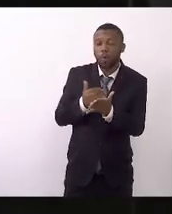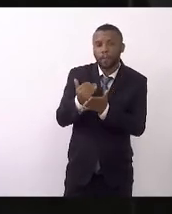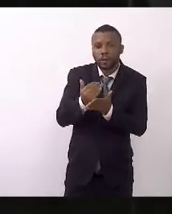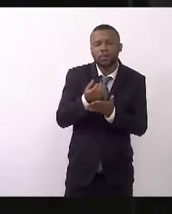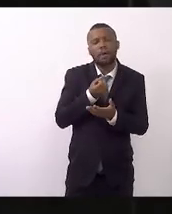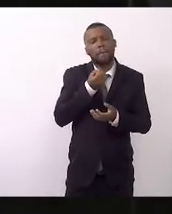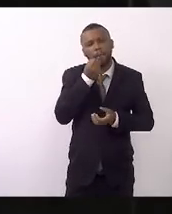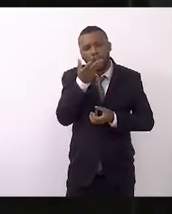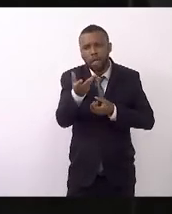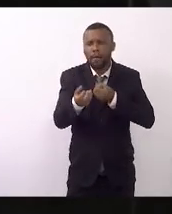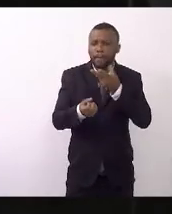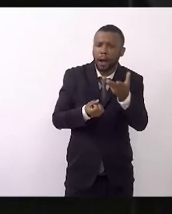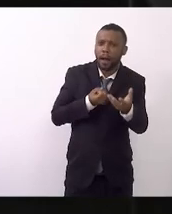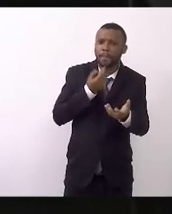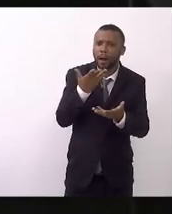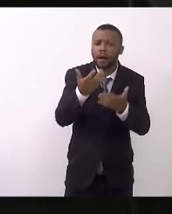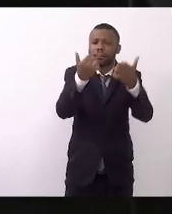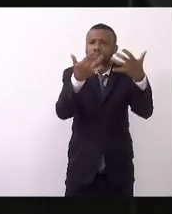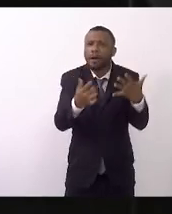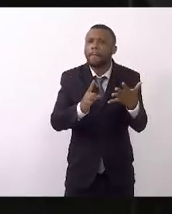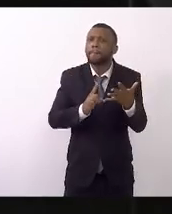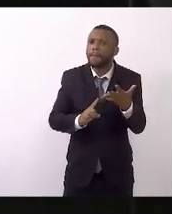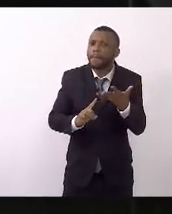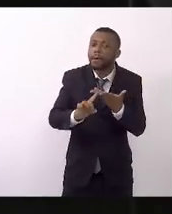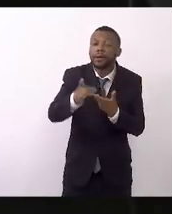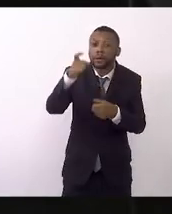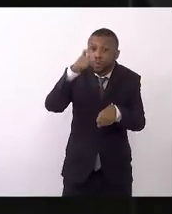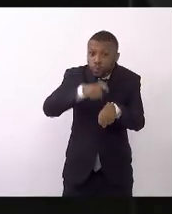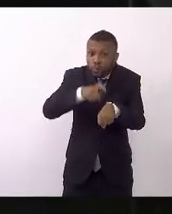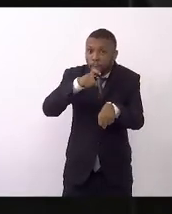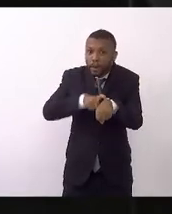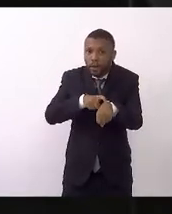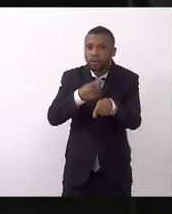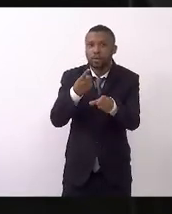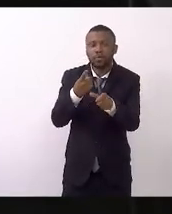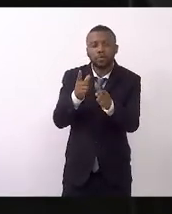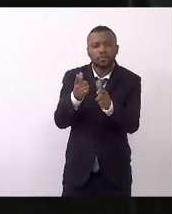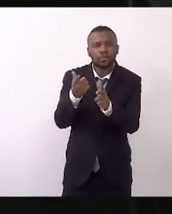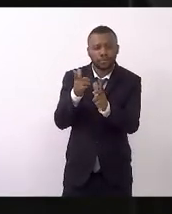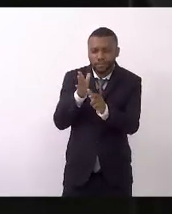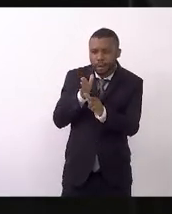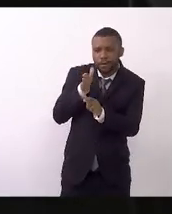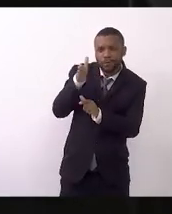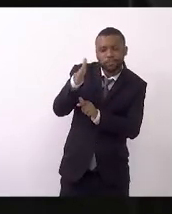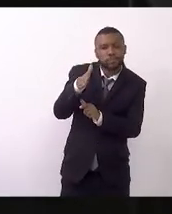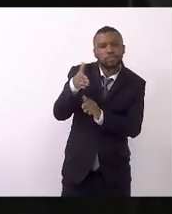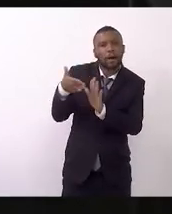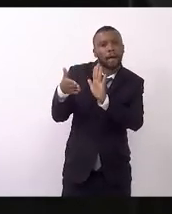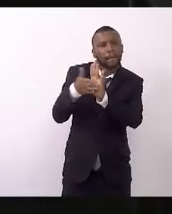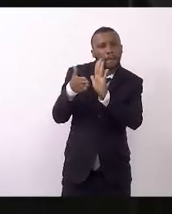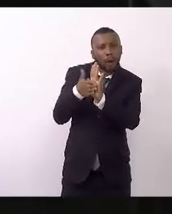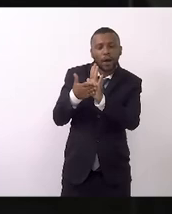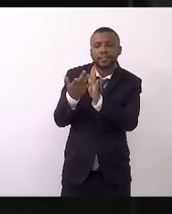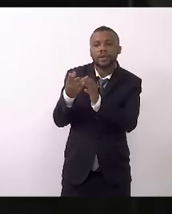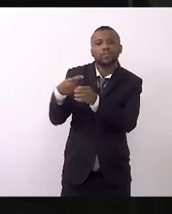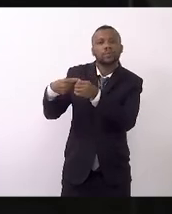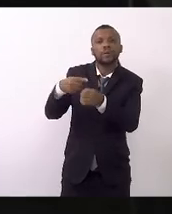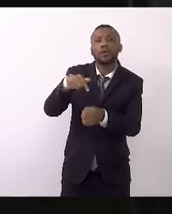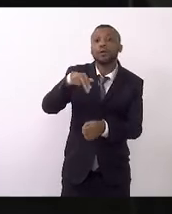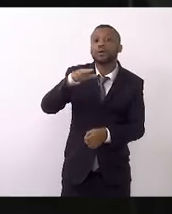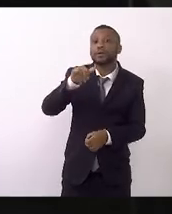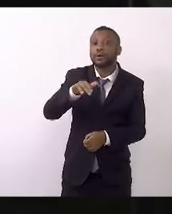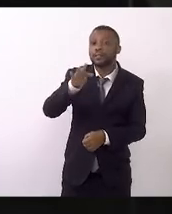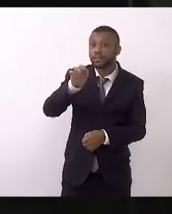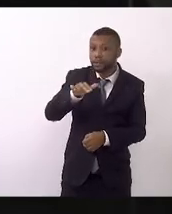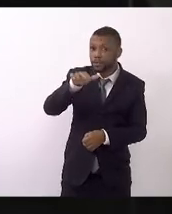relatar que numa incursão de uma agenda em Quintino, teve